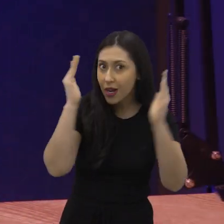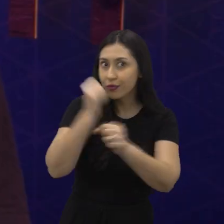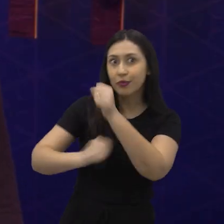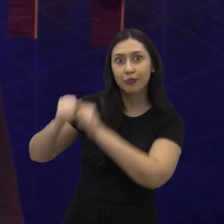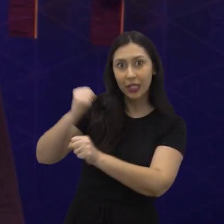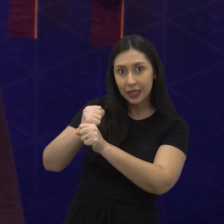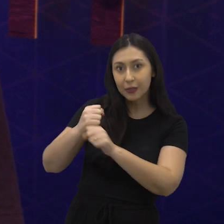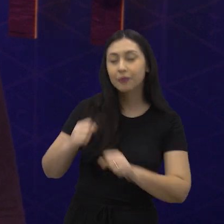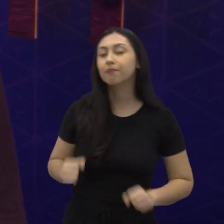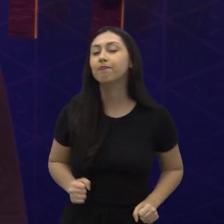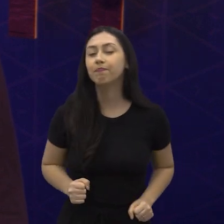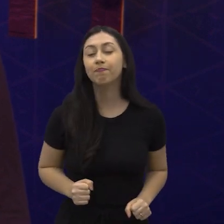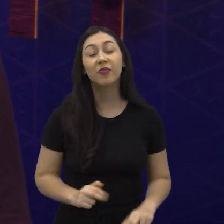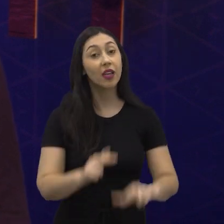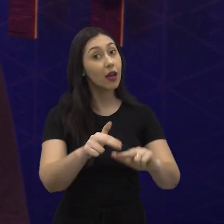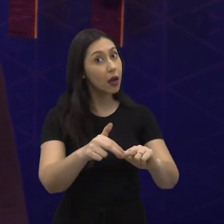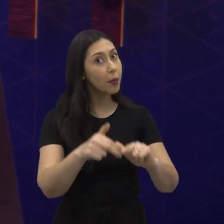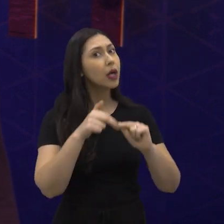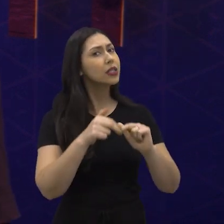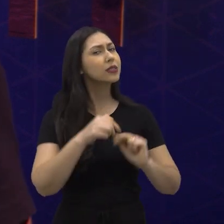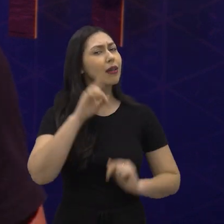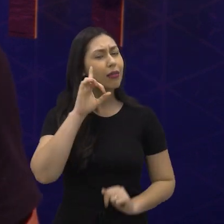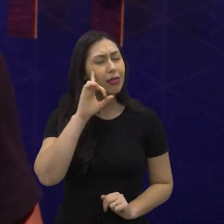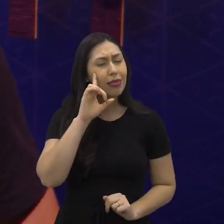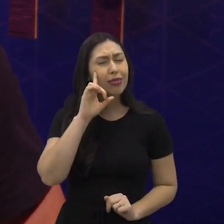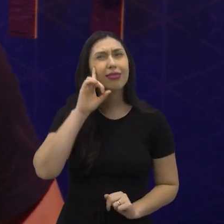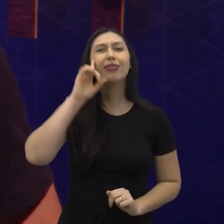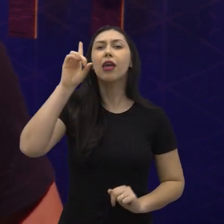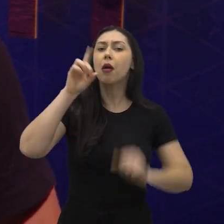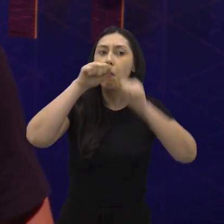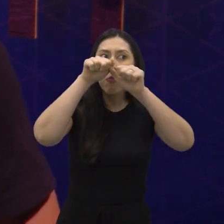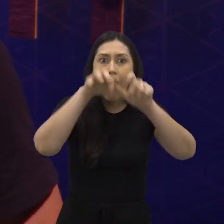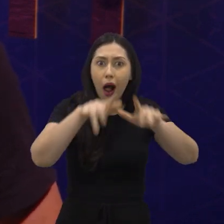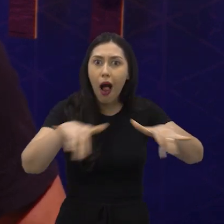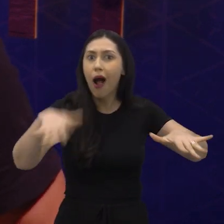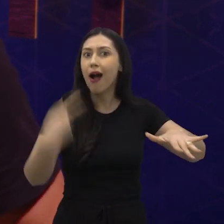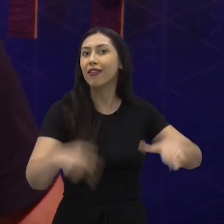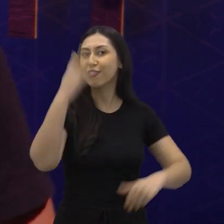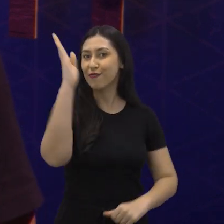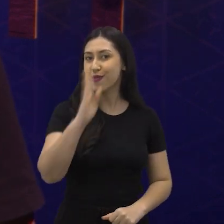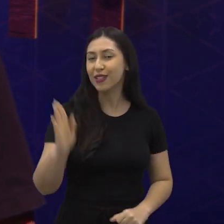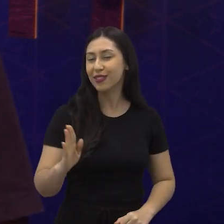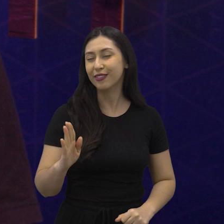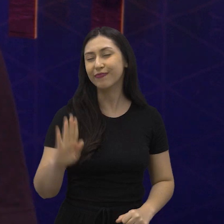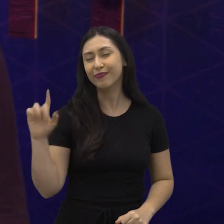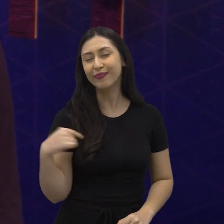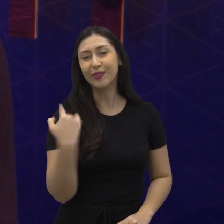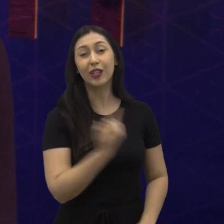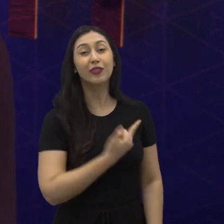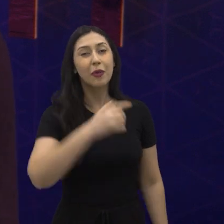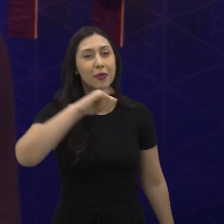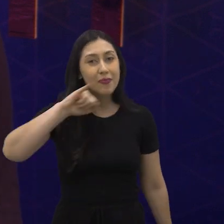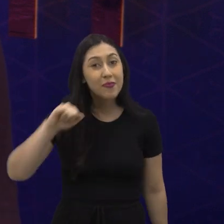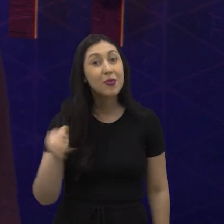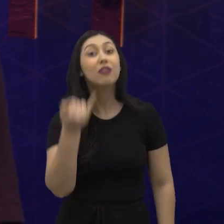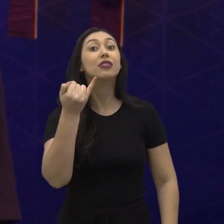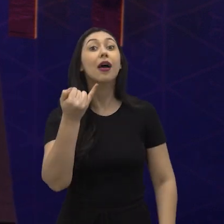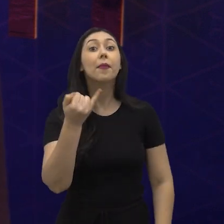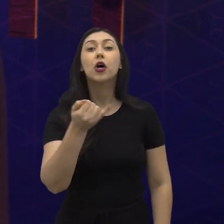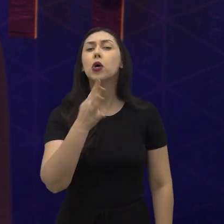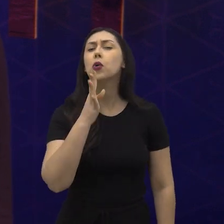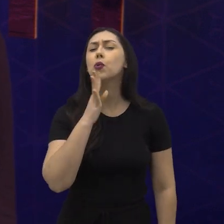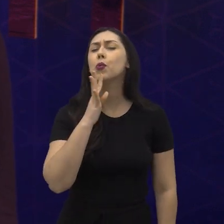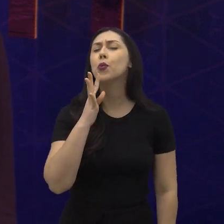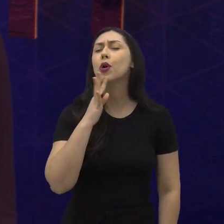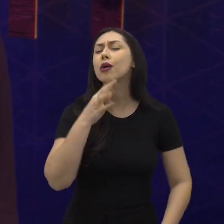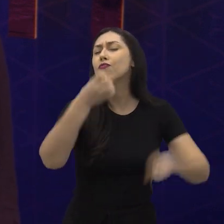passado. E já que essa é uma data que a cada ano se torna mais popular por aqui, a gente vai aproveitar a deixa para